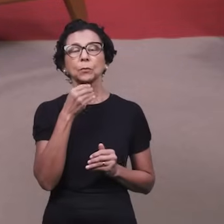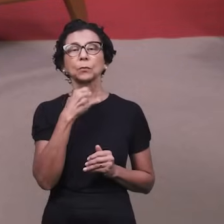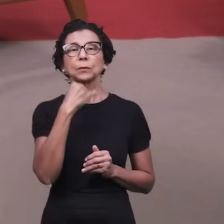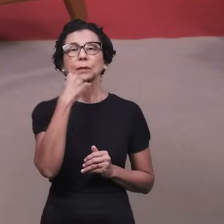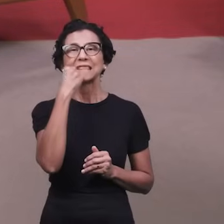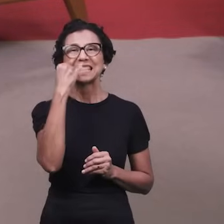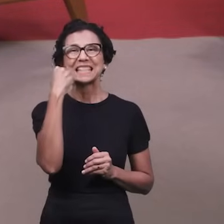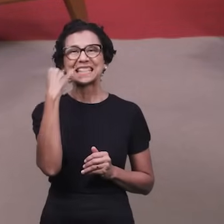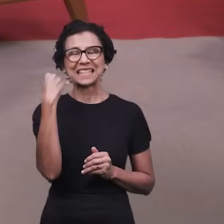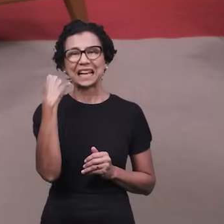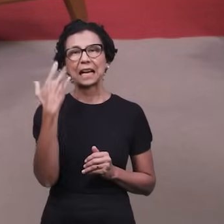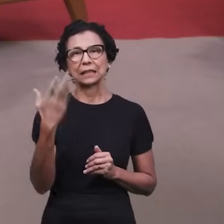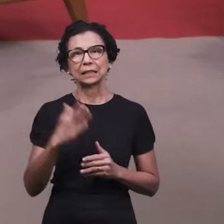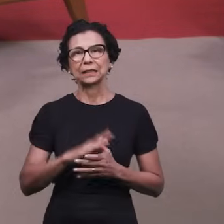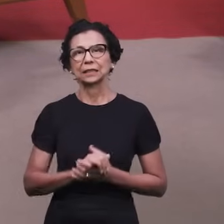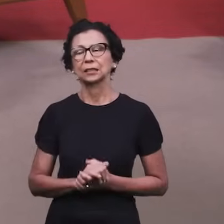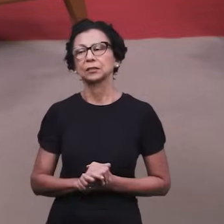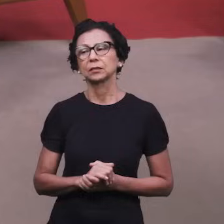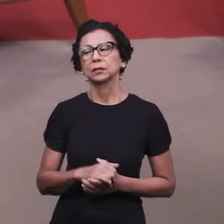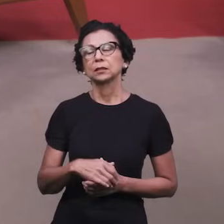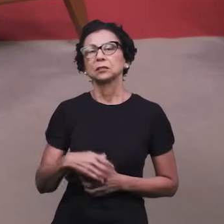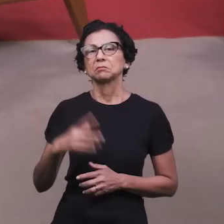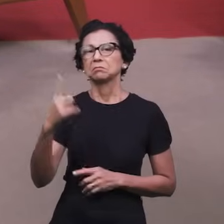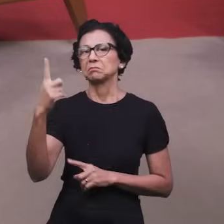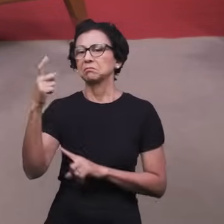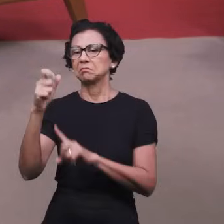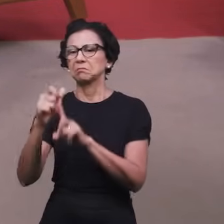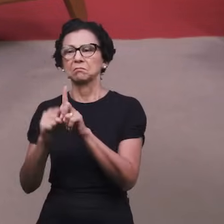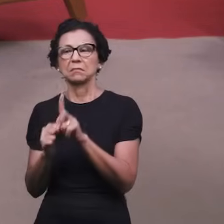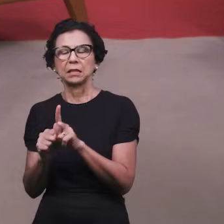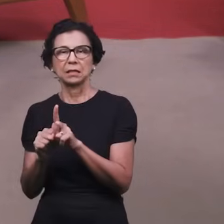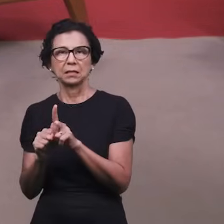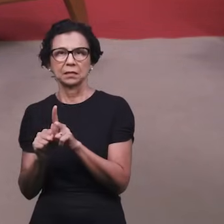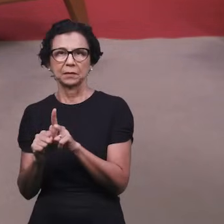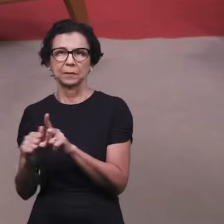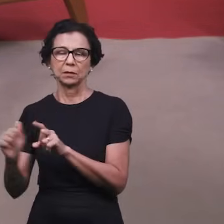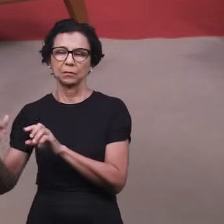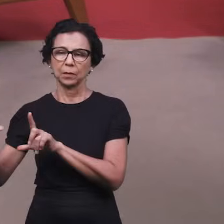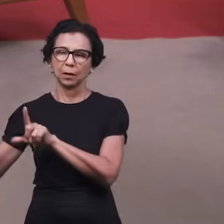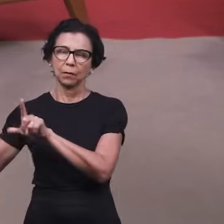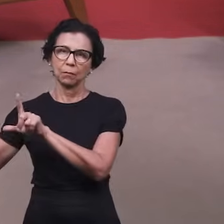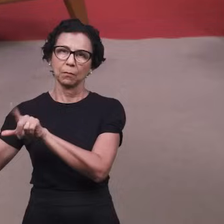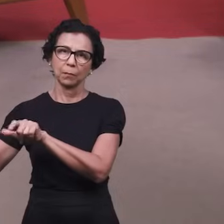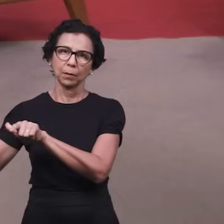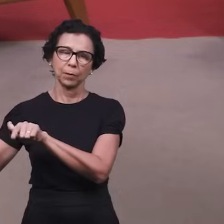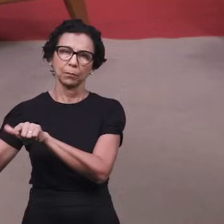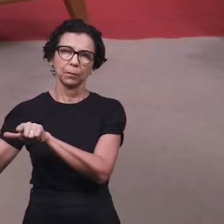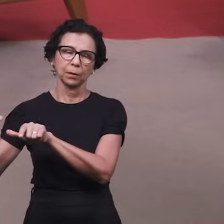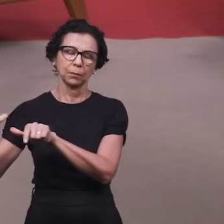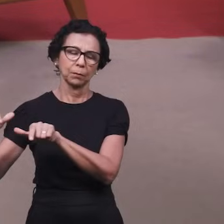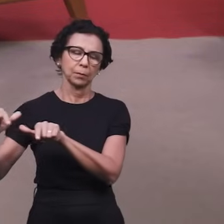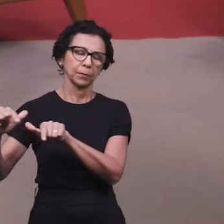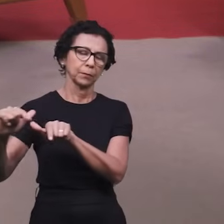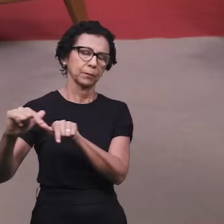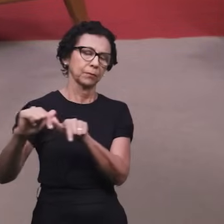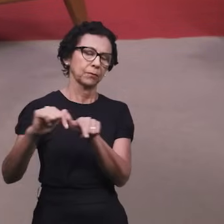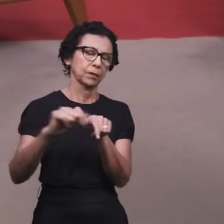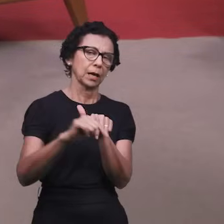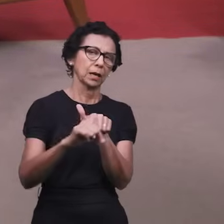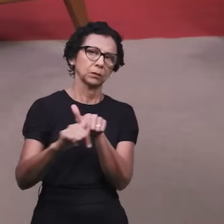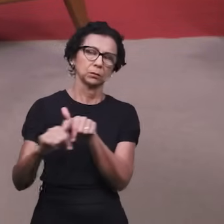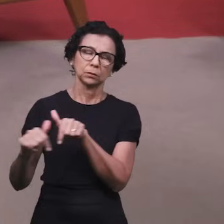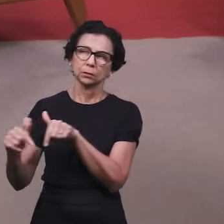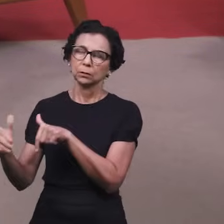da noiva. Amém. Né, da noiva do Cordeiro, porque também é profética. Perfumada de mirra, pós-aromáticos. Exatamente.